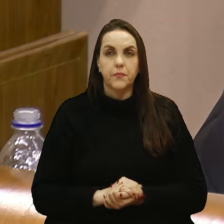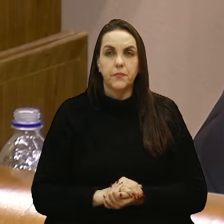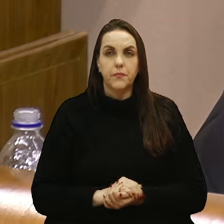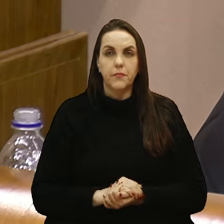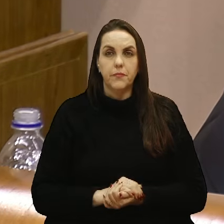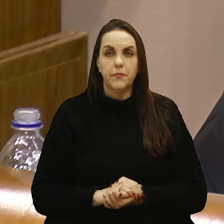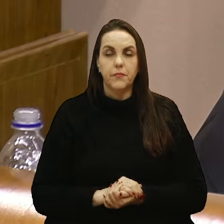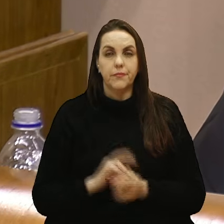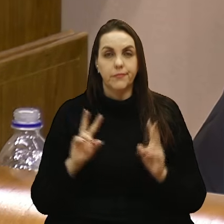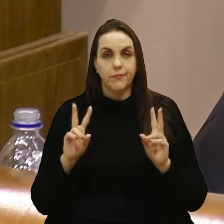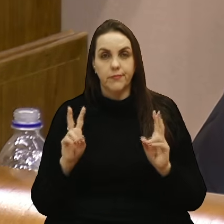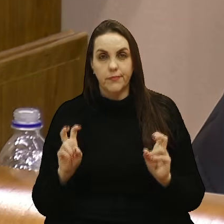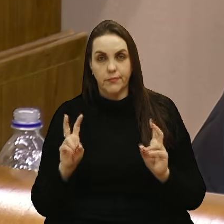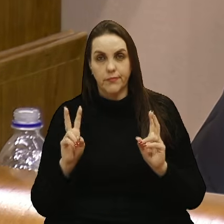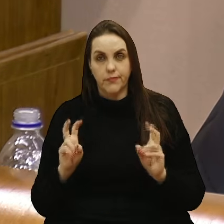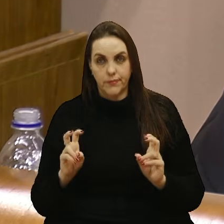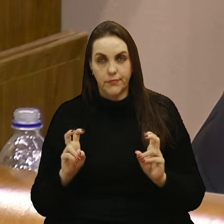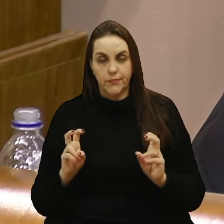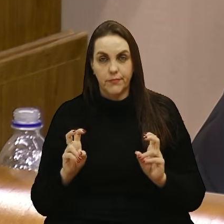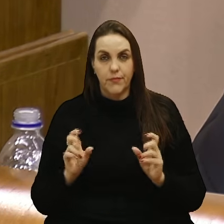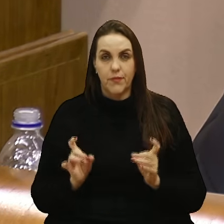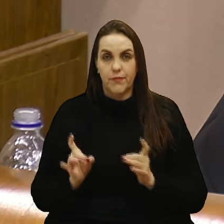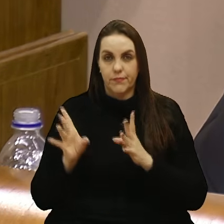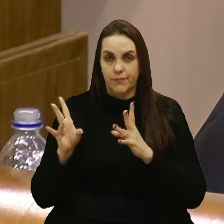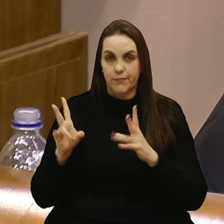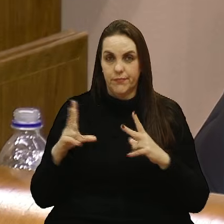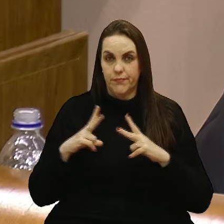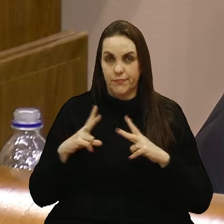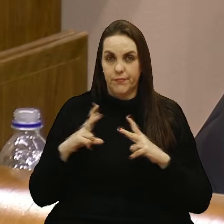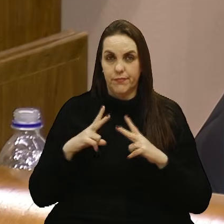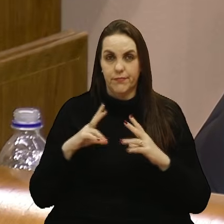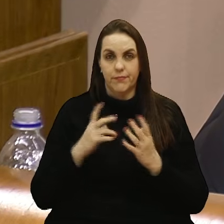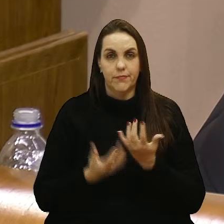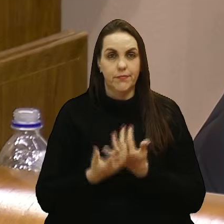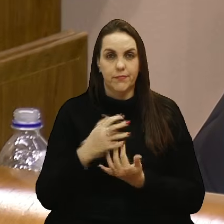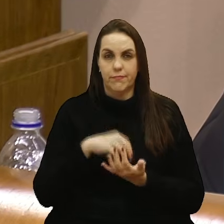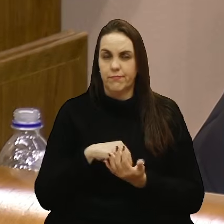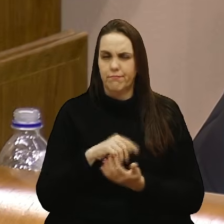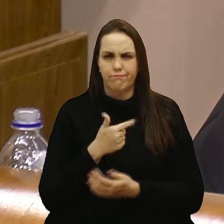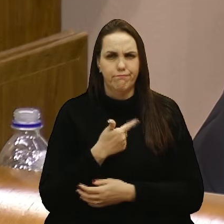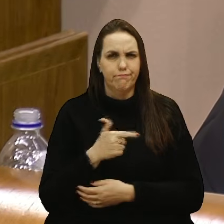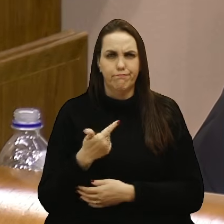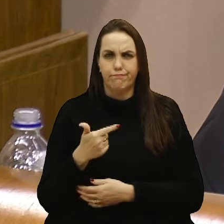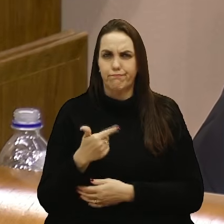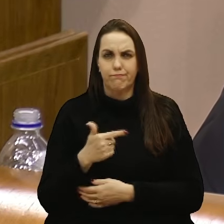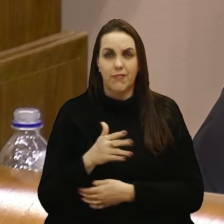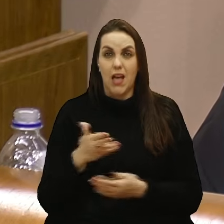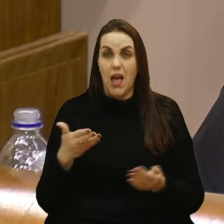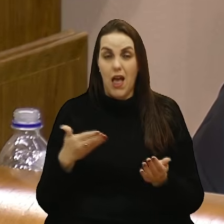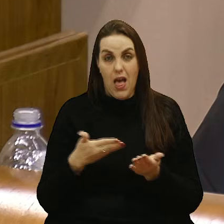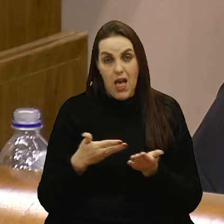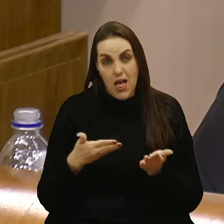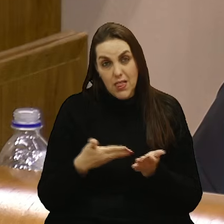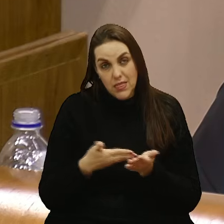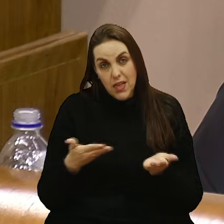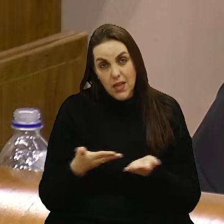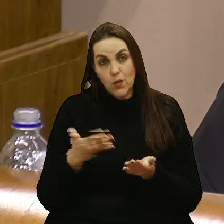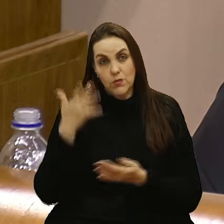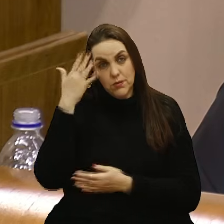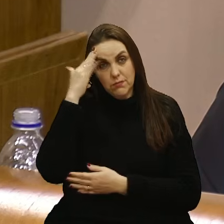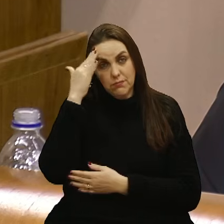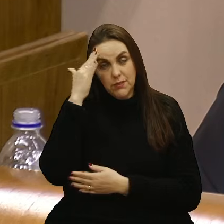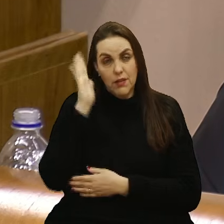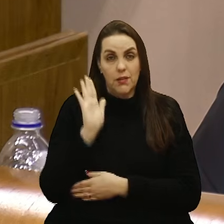Bem, sobre a privatização, não existe isso. Pelo menos até onde eu sei, as conversas que